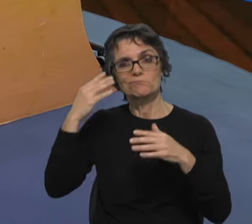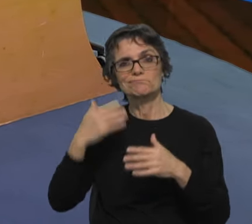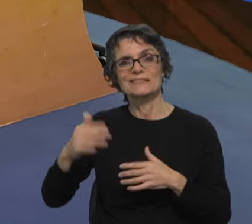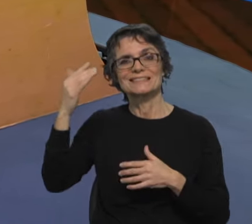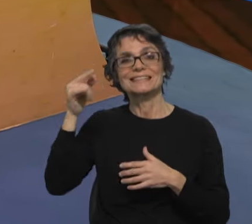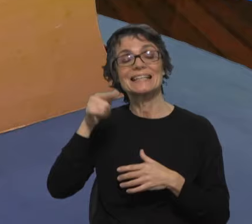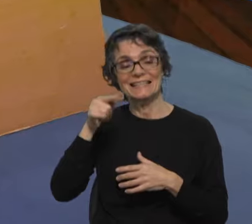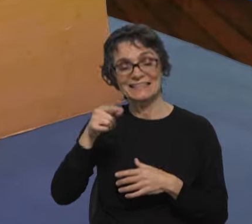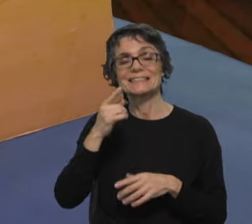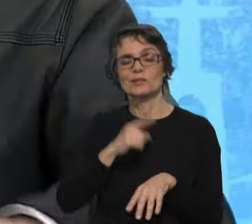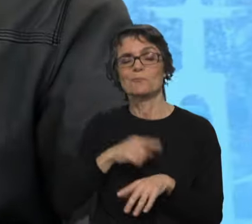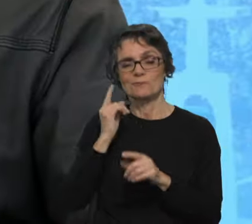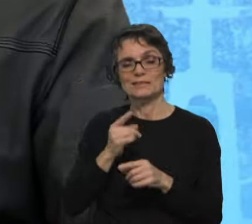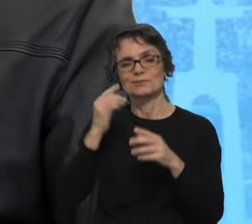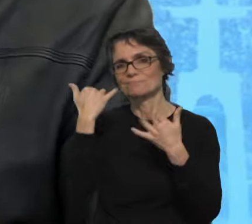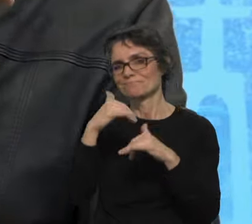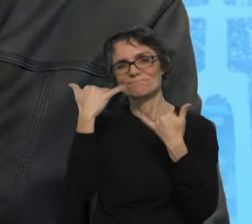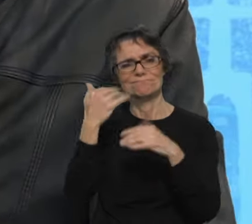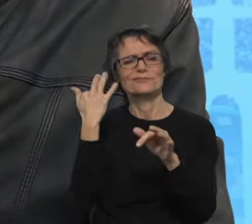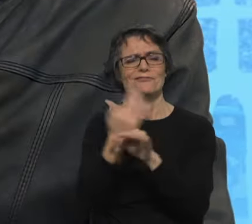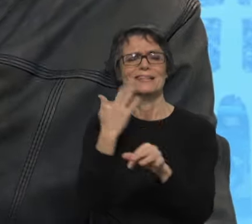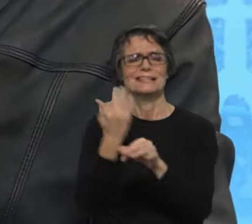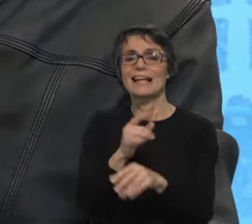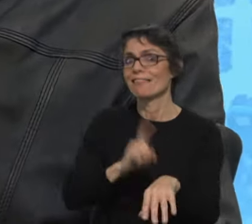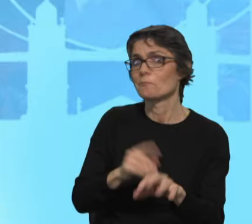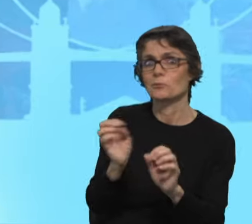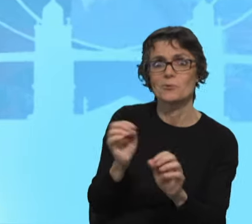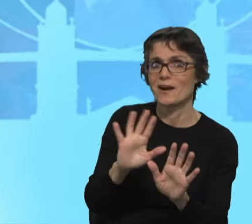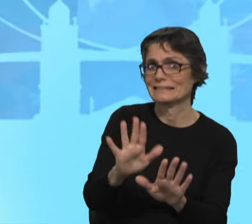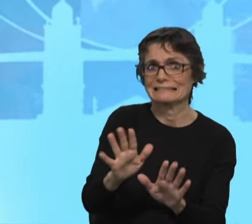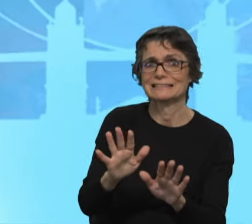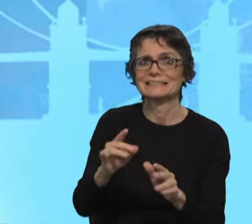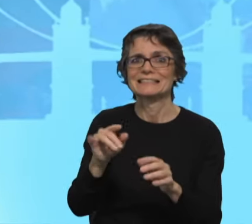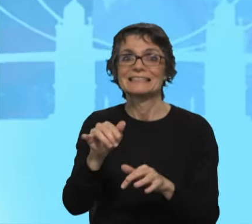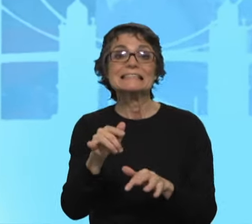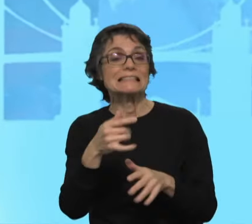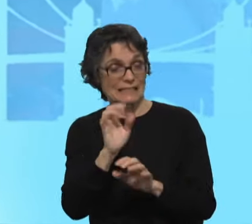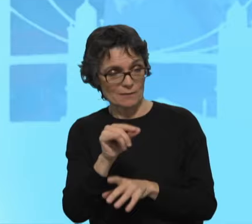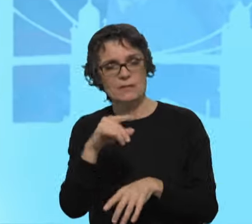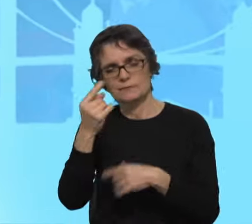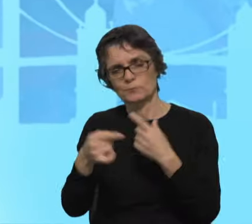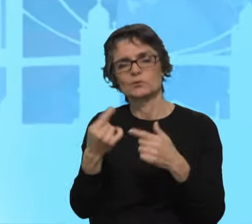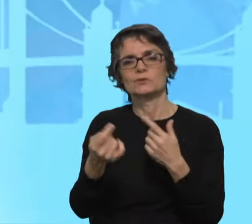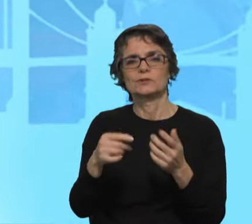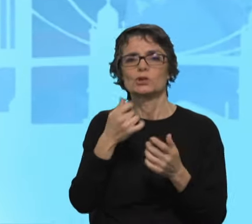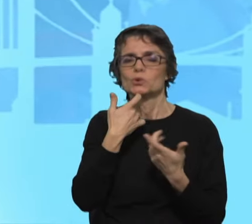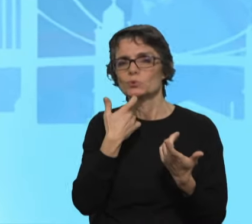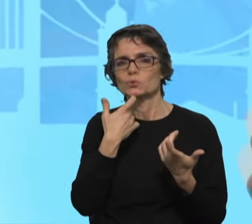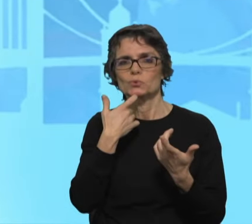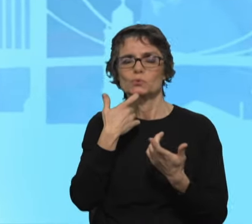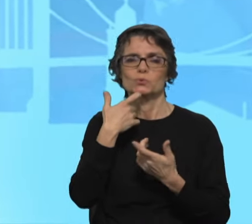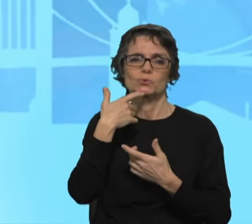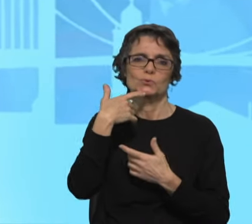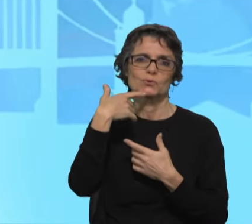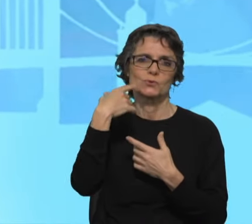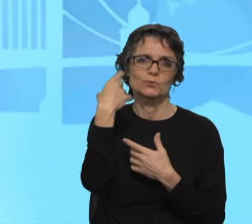e começa esse momento festivo Vila CL e também a questão dos chocalhos e dos zitos não